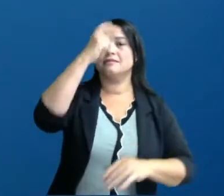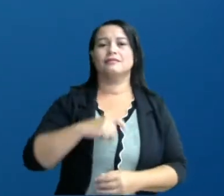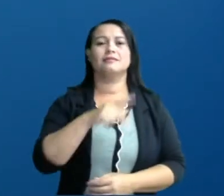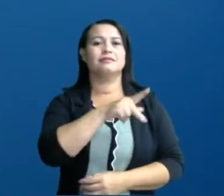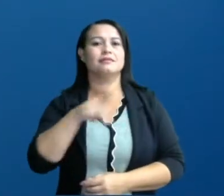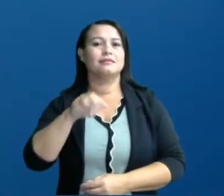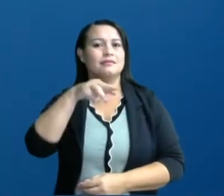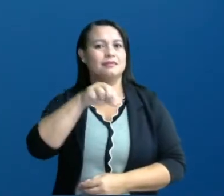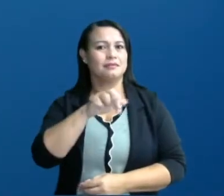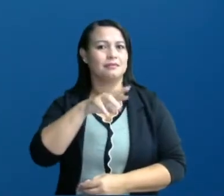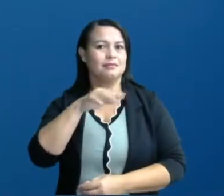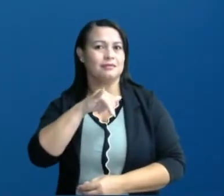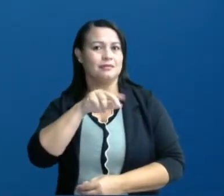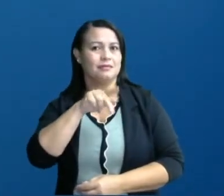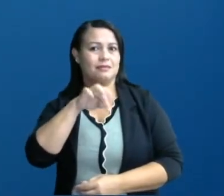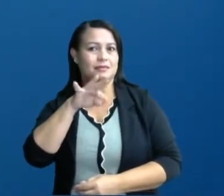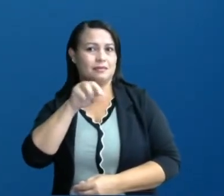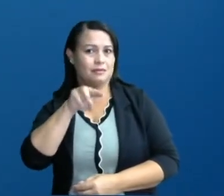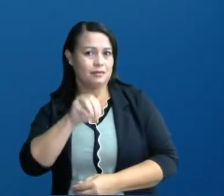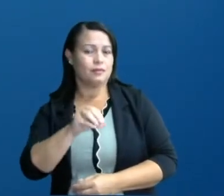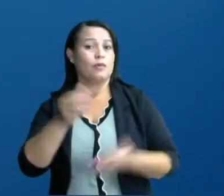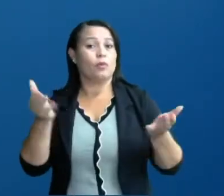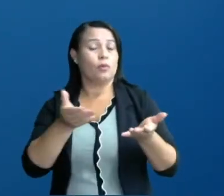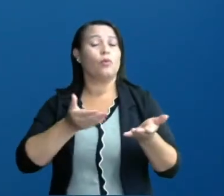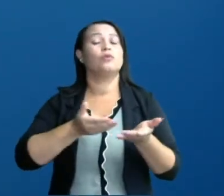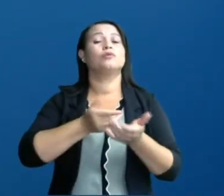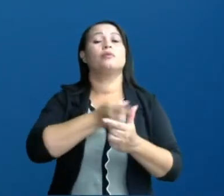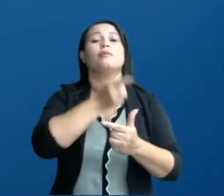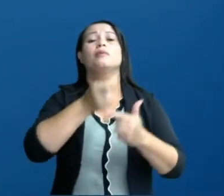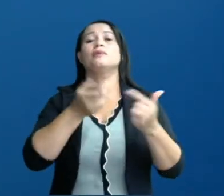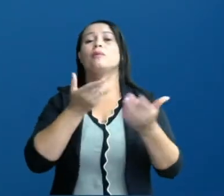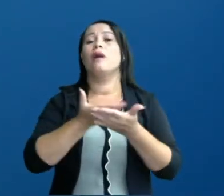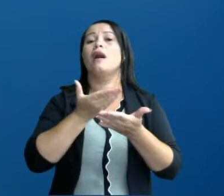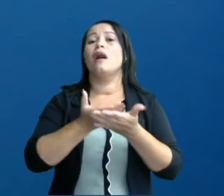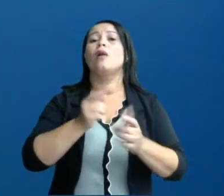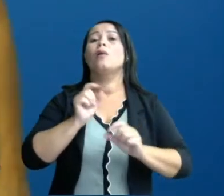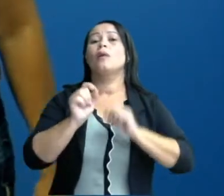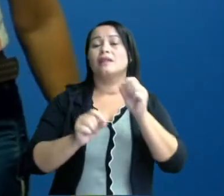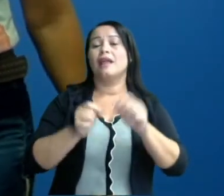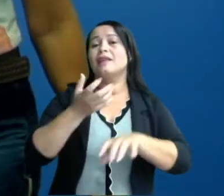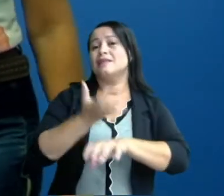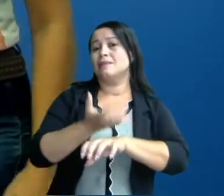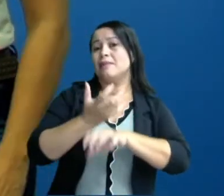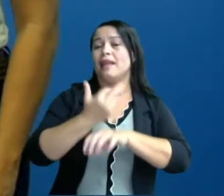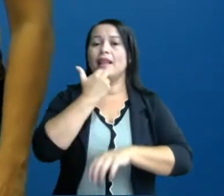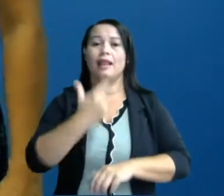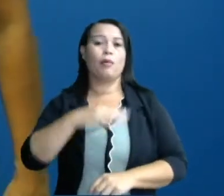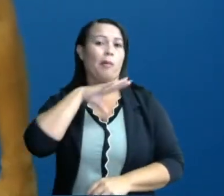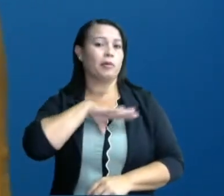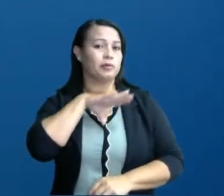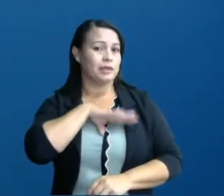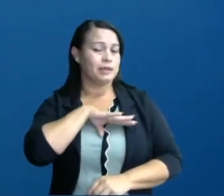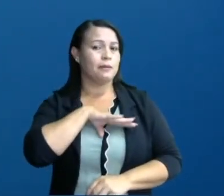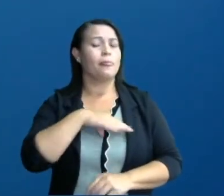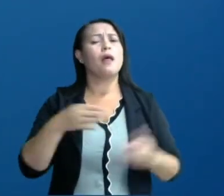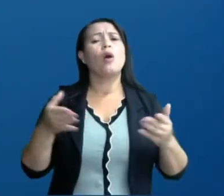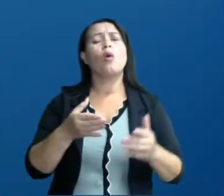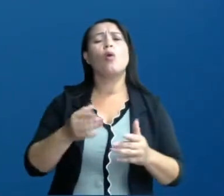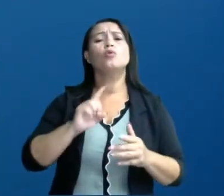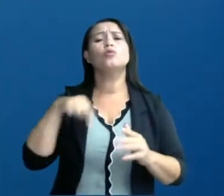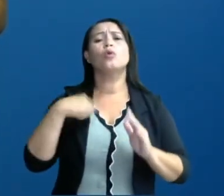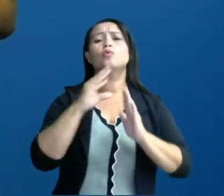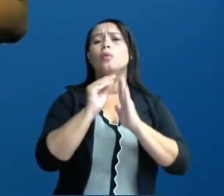Eu sou a professora Marta Justino e hoje estamos aqui para mais uma aula da disciplina de língua portuguesa. Hoje o